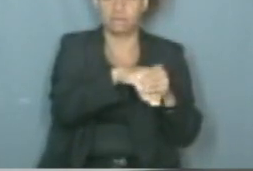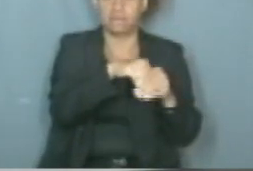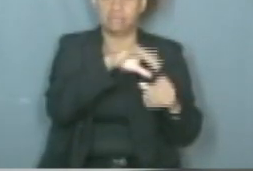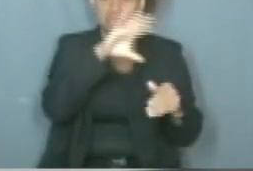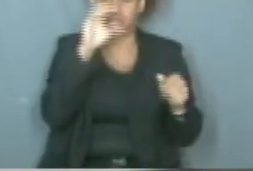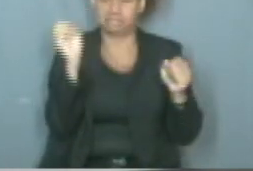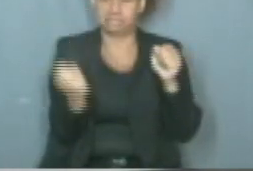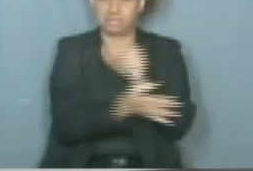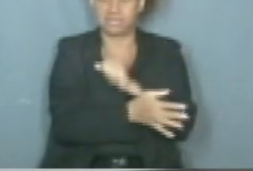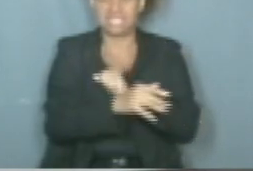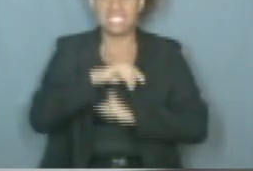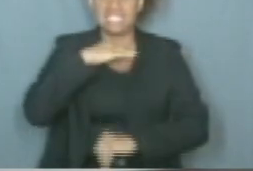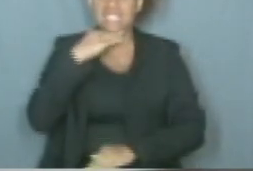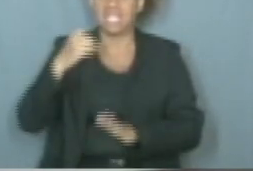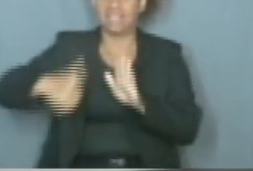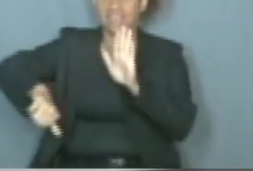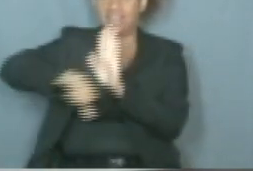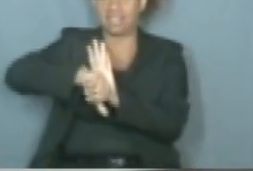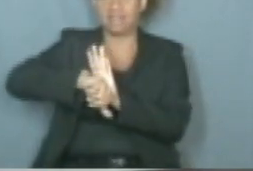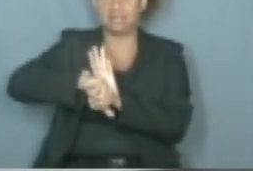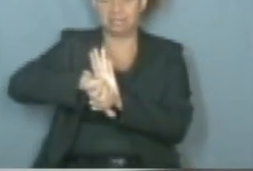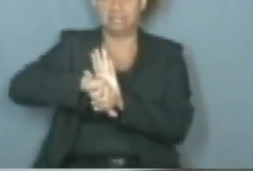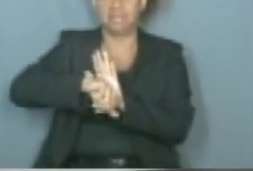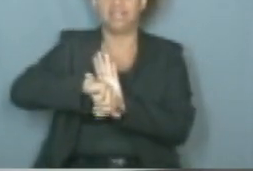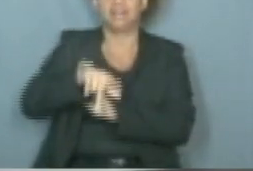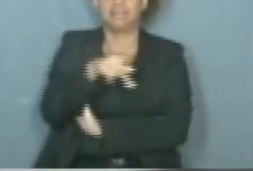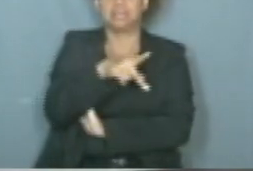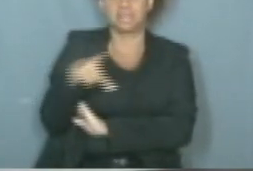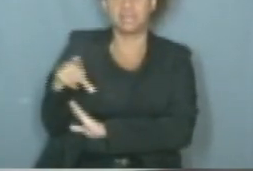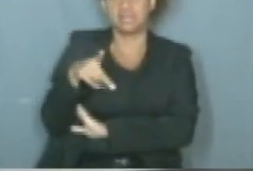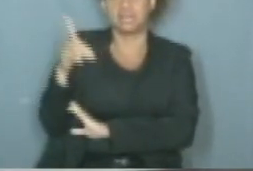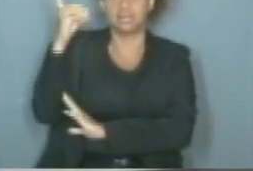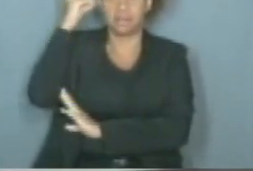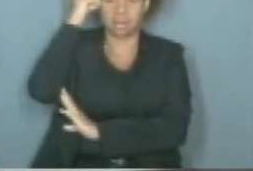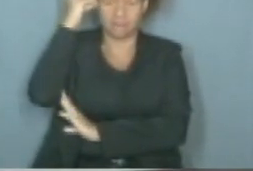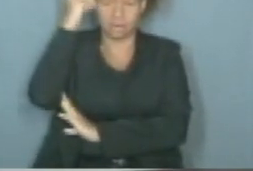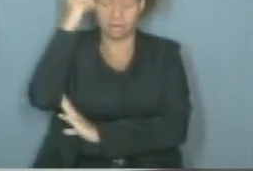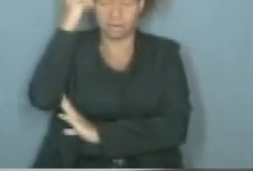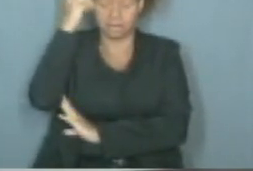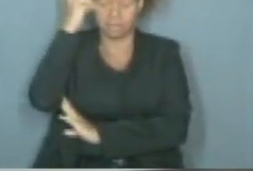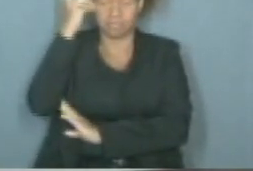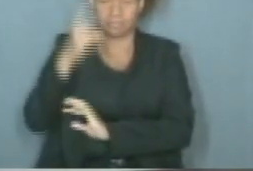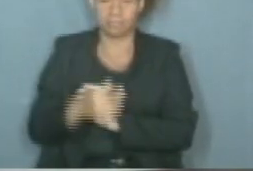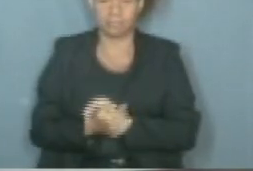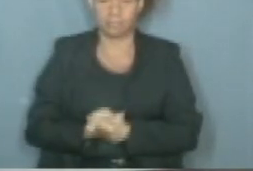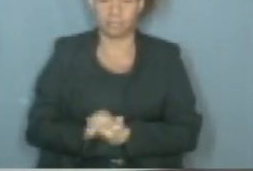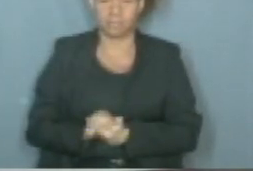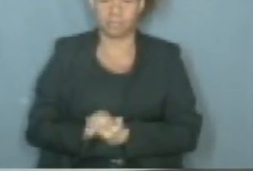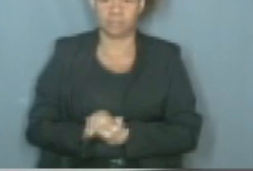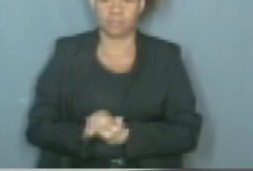sem crime de responsabilidade da presidenta Dilma Rousseff,